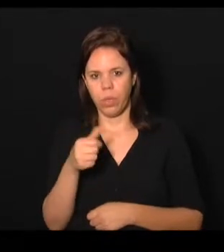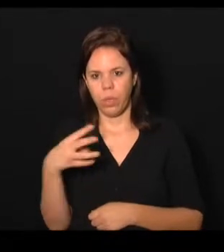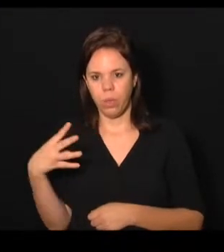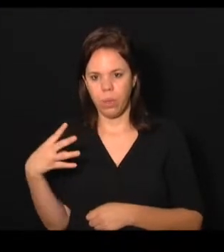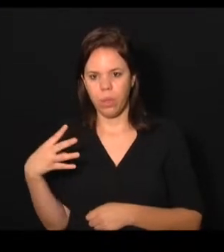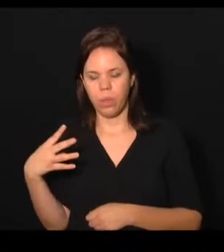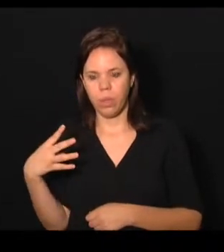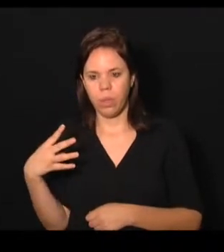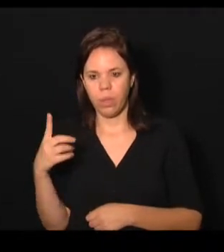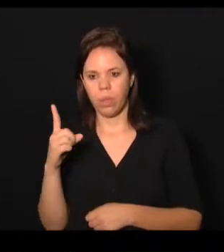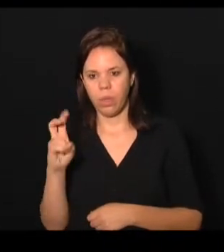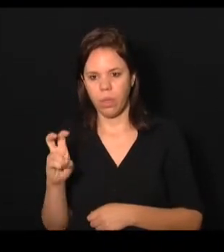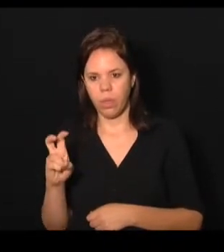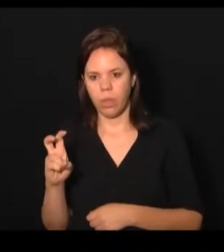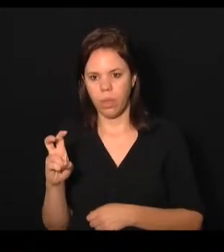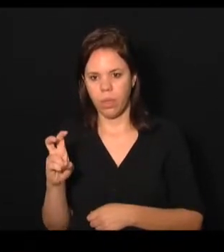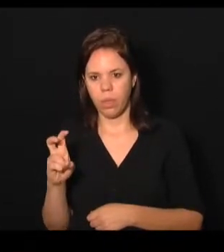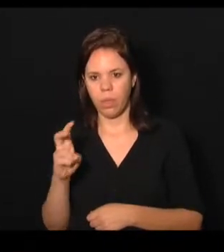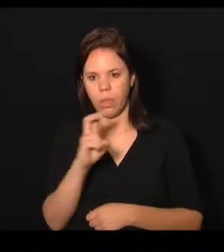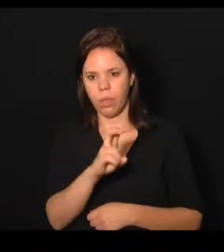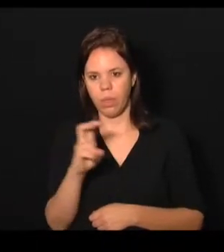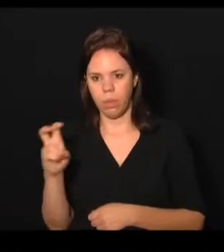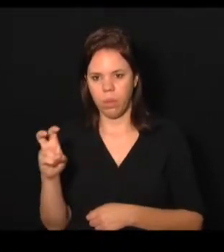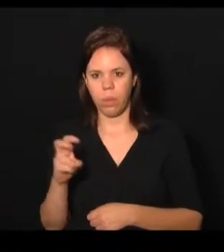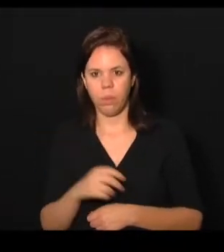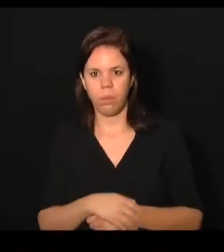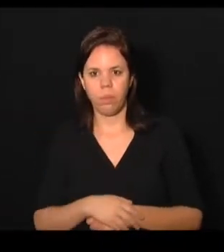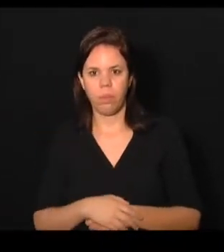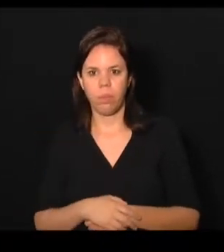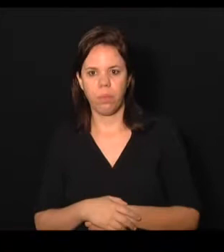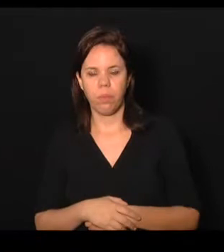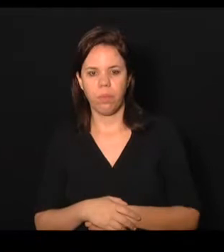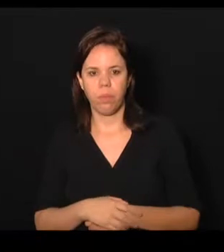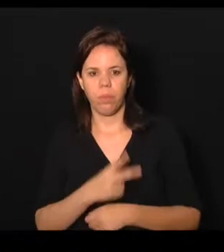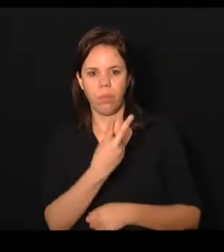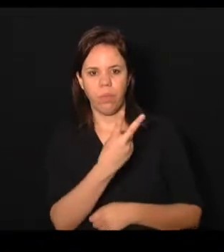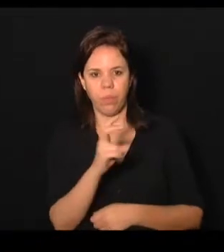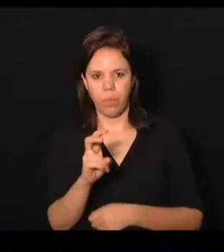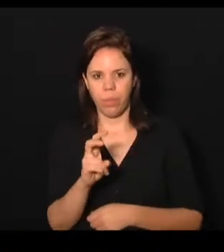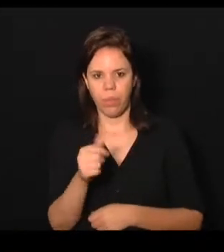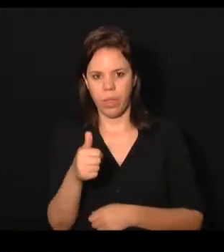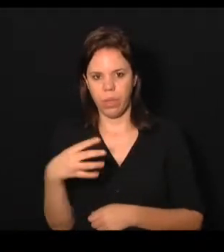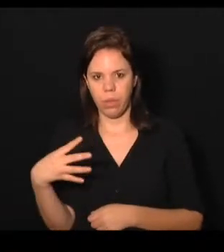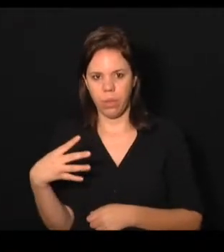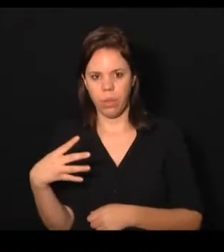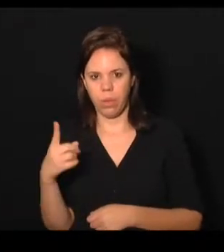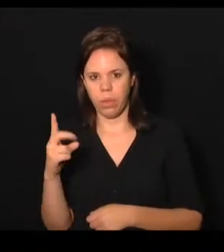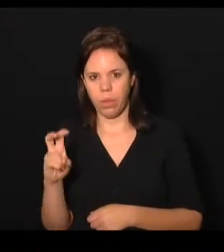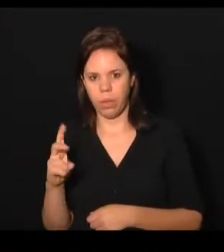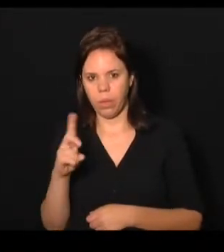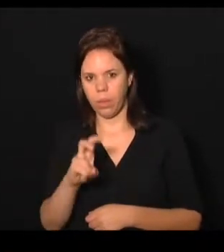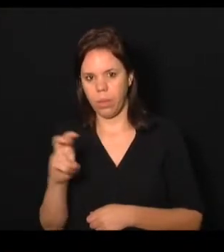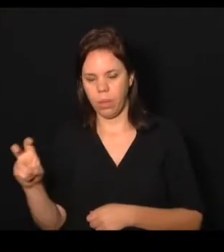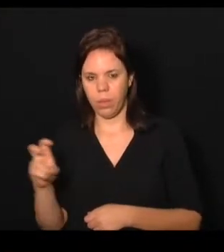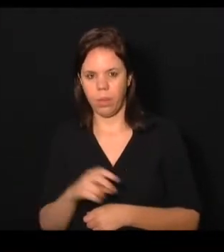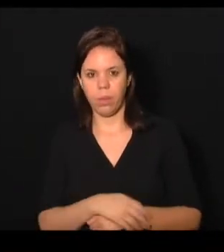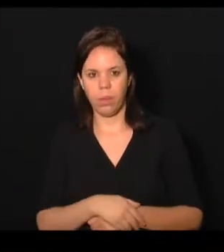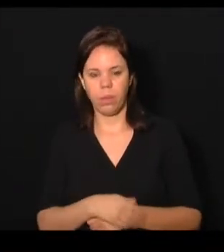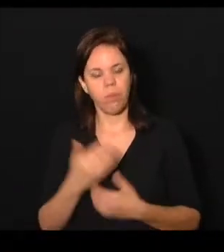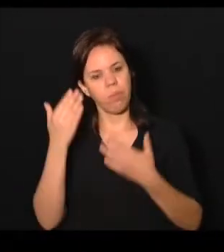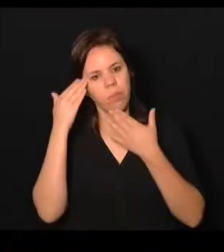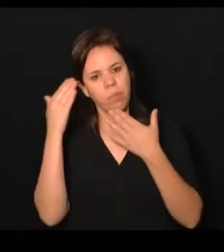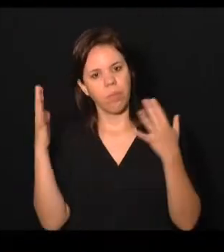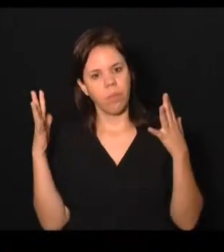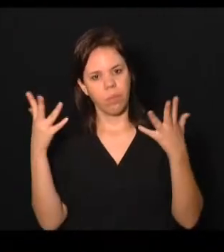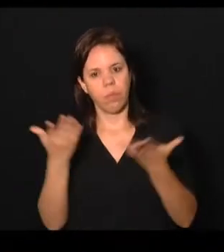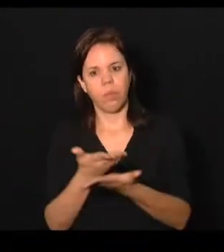14 15 55. 25 14 15 55. Muito obrigado